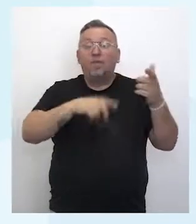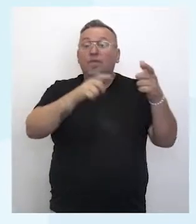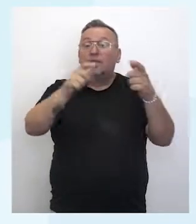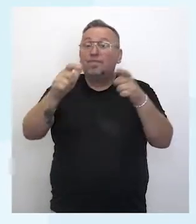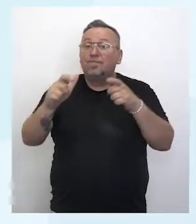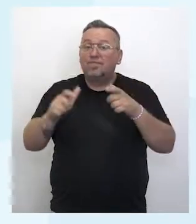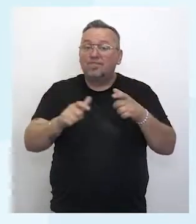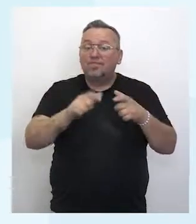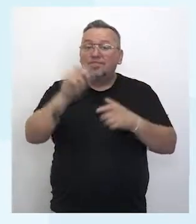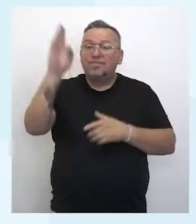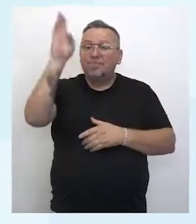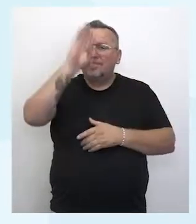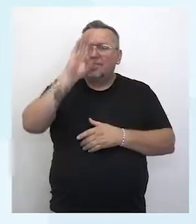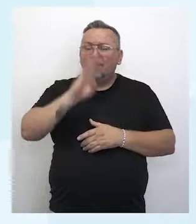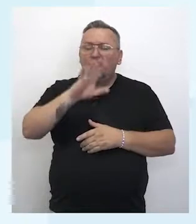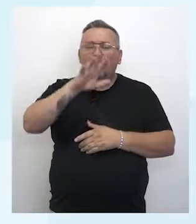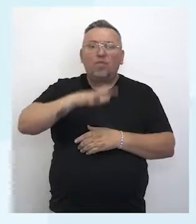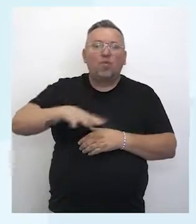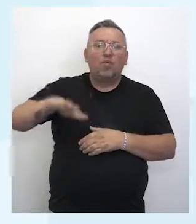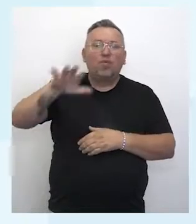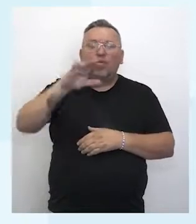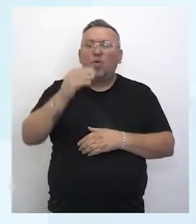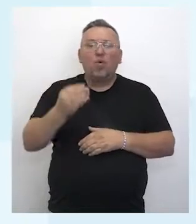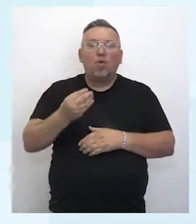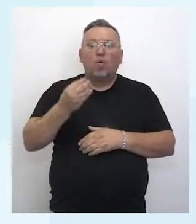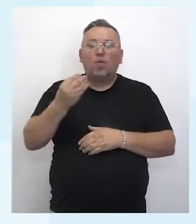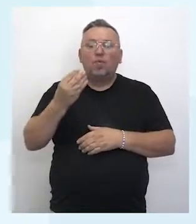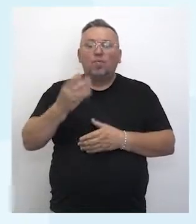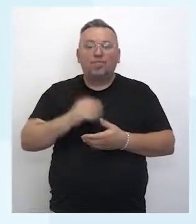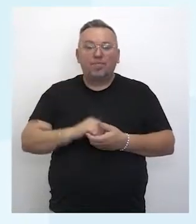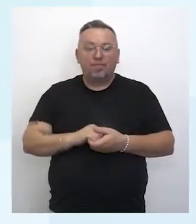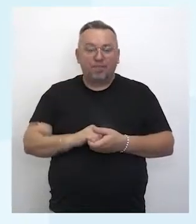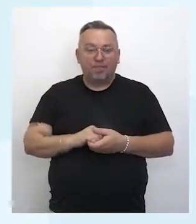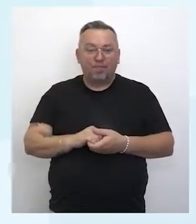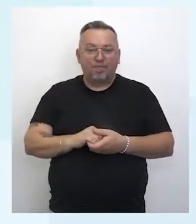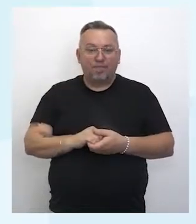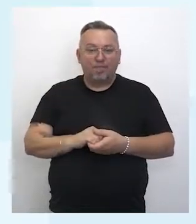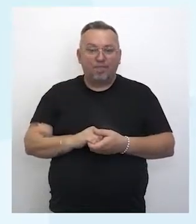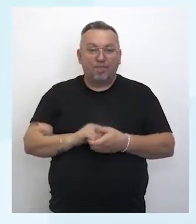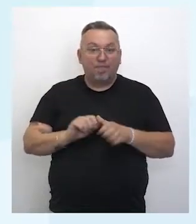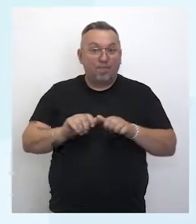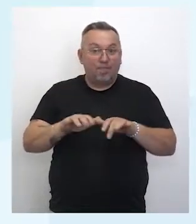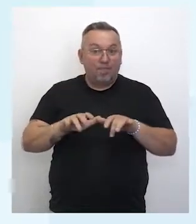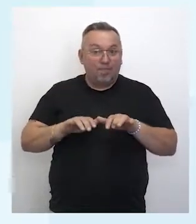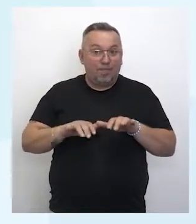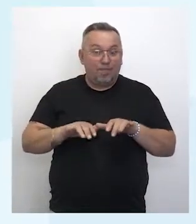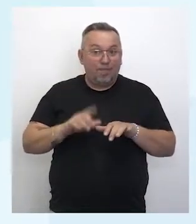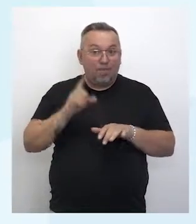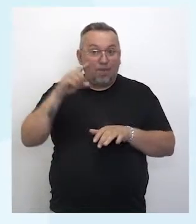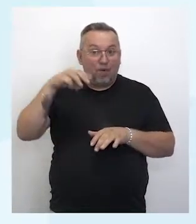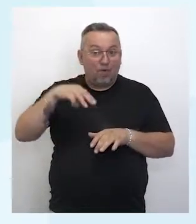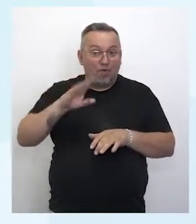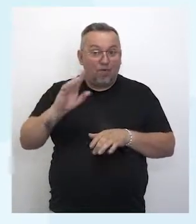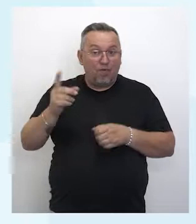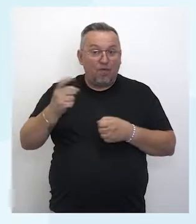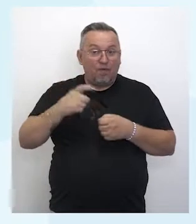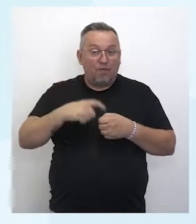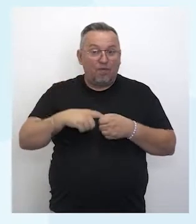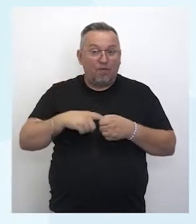em diferentes regiões brasileiras? Dedinho no teclado, 1 minuto,